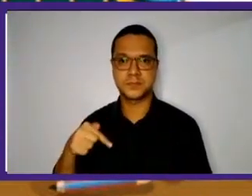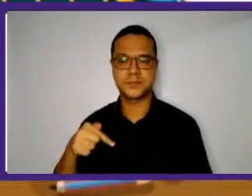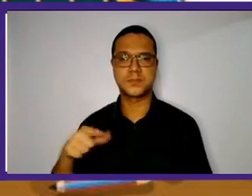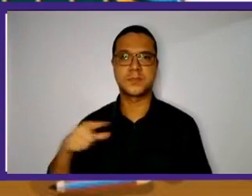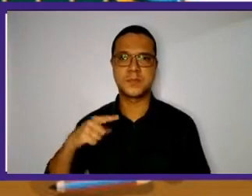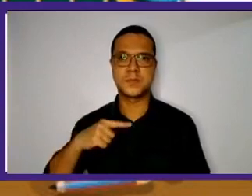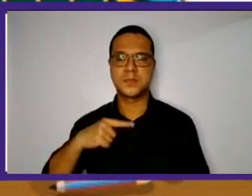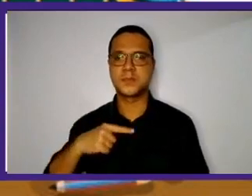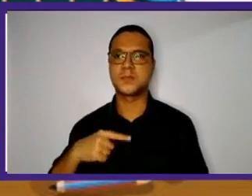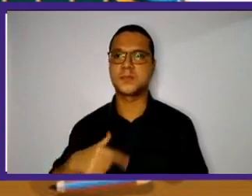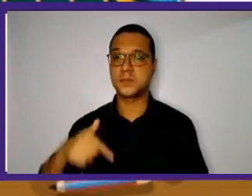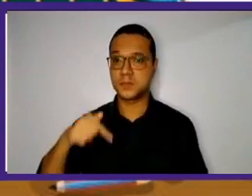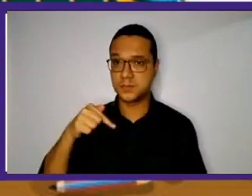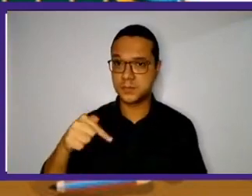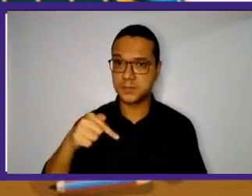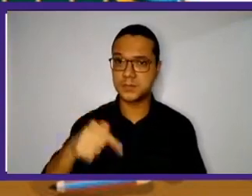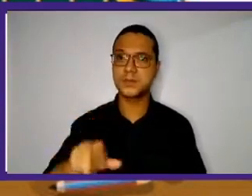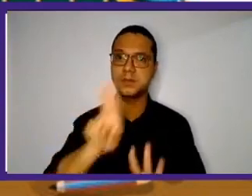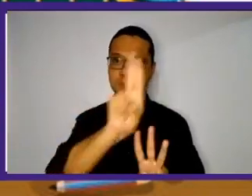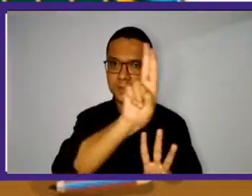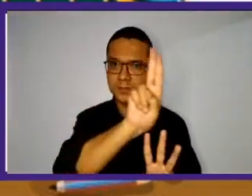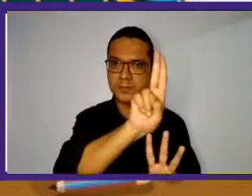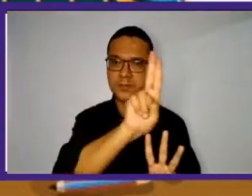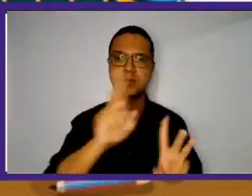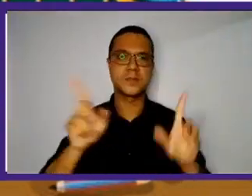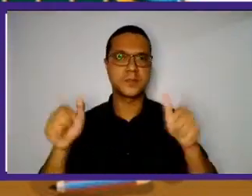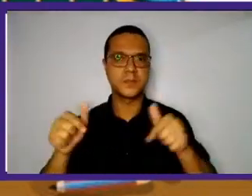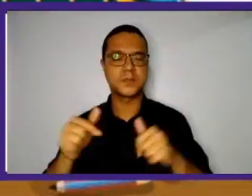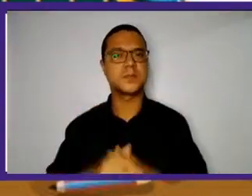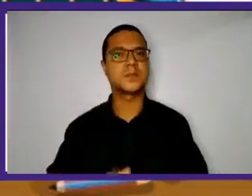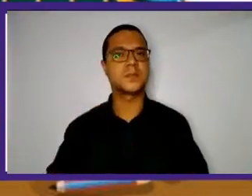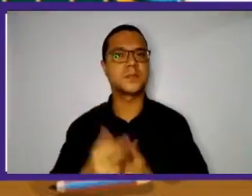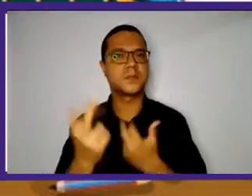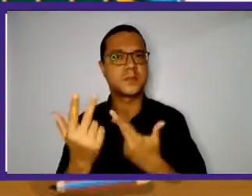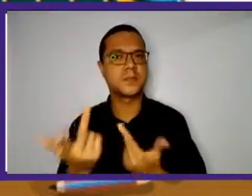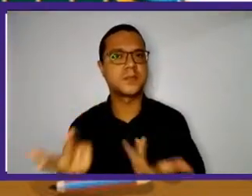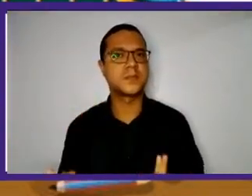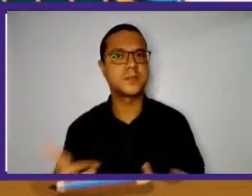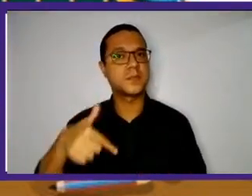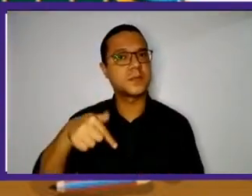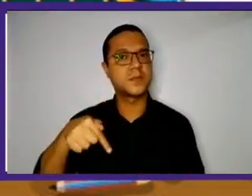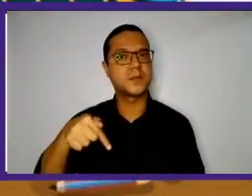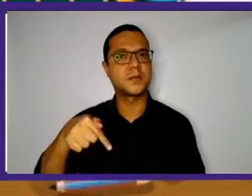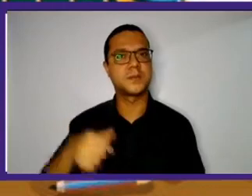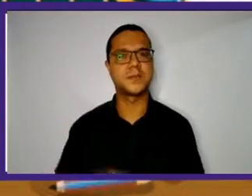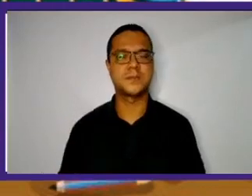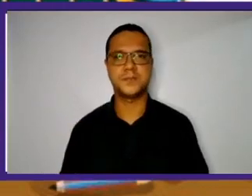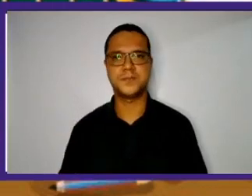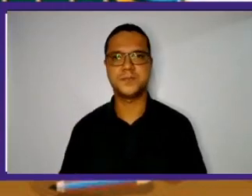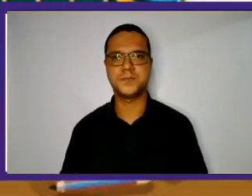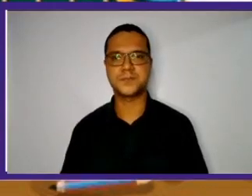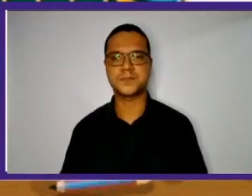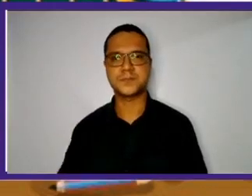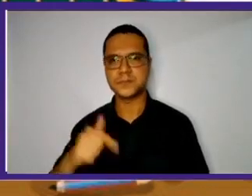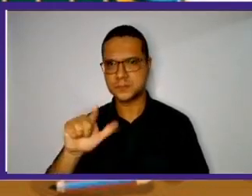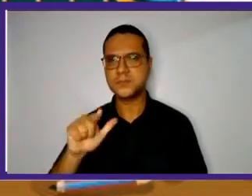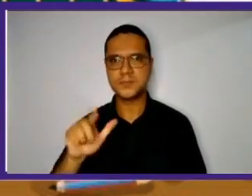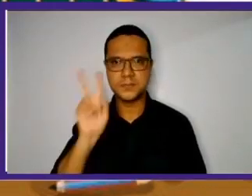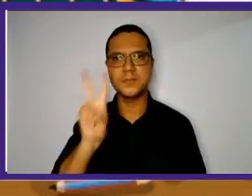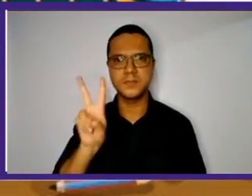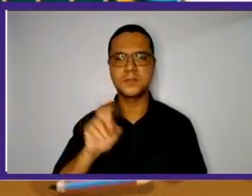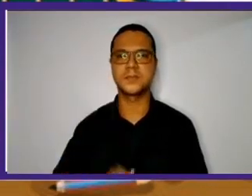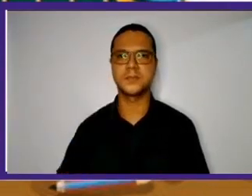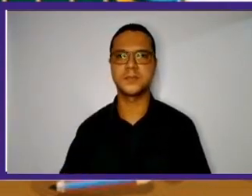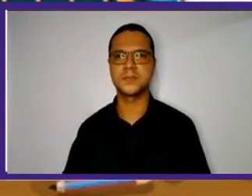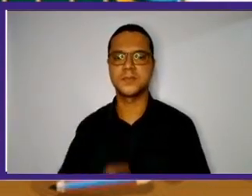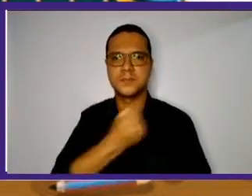7 possui 7 unidades, então é igual a 7. Vamos ver o outro numeral